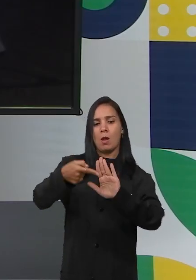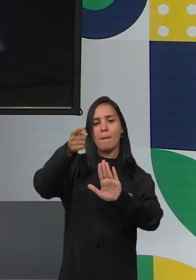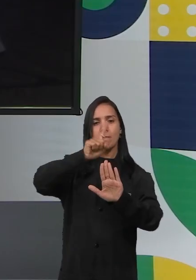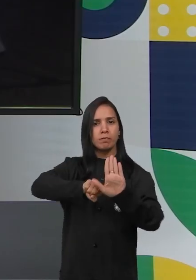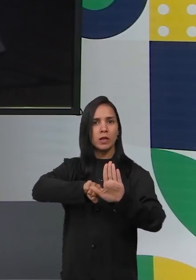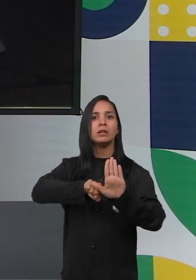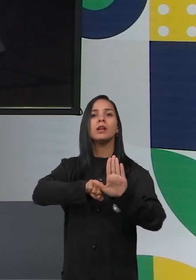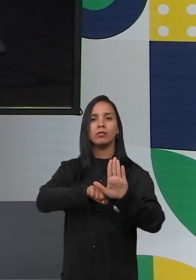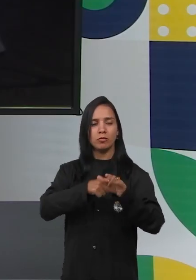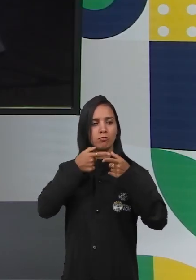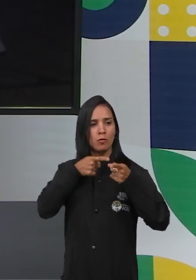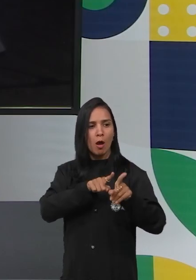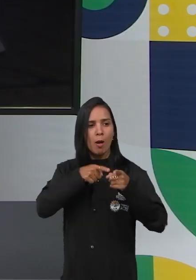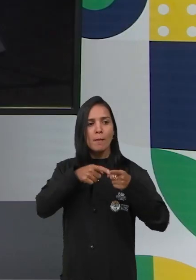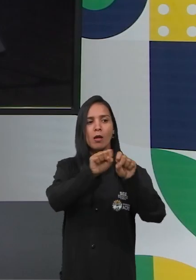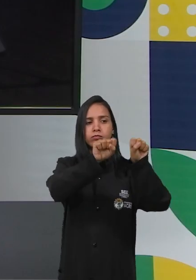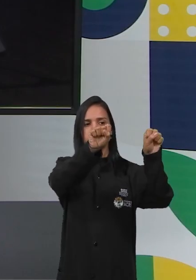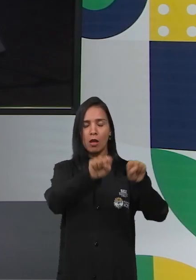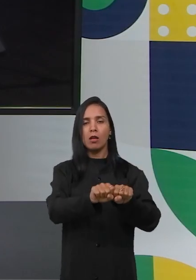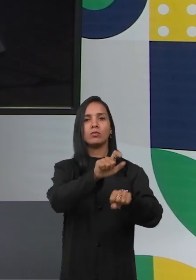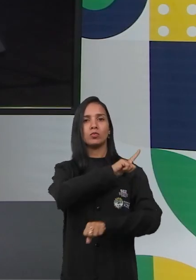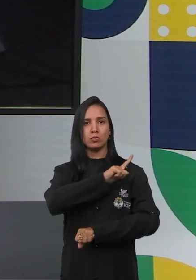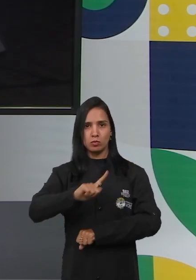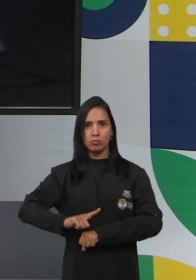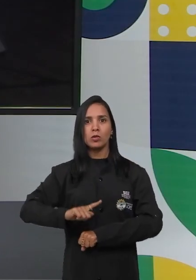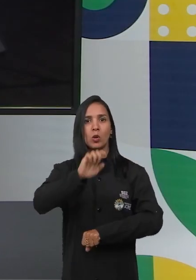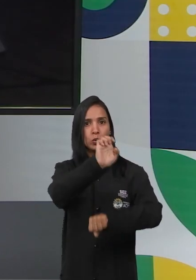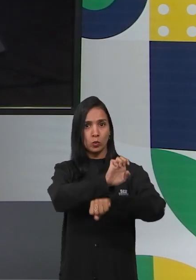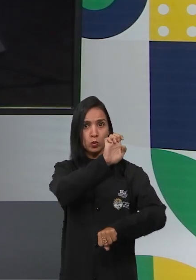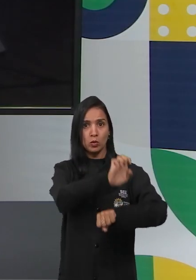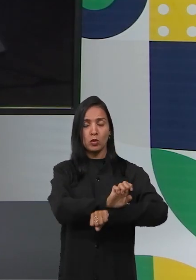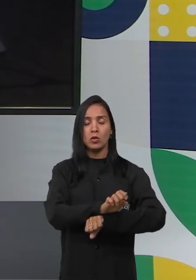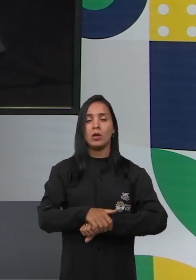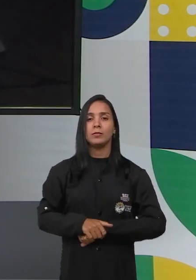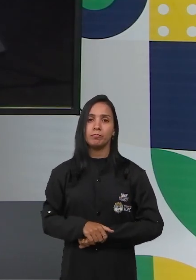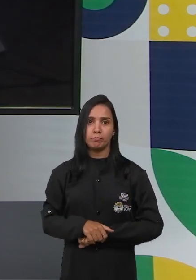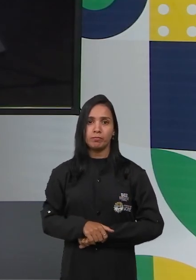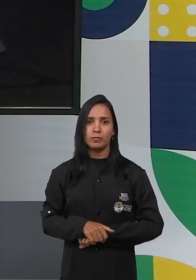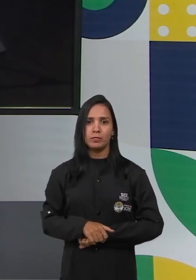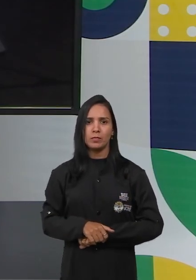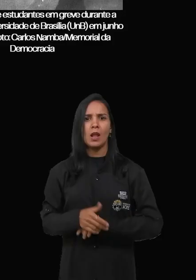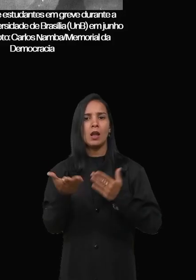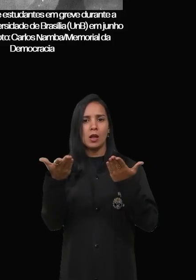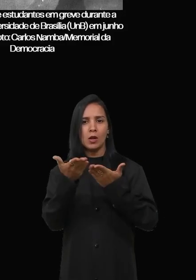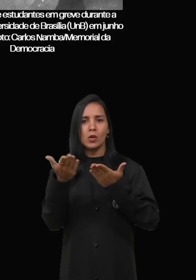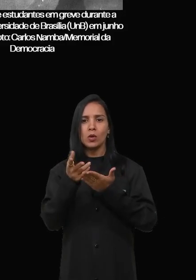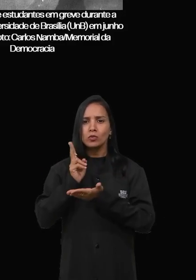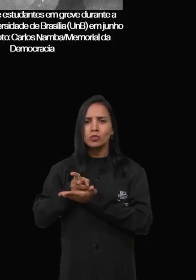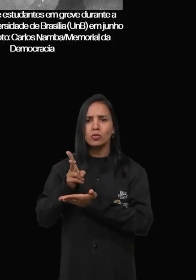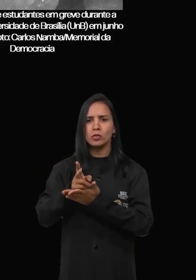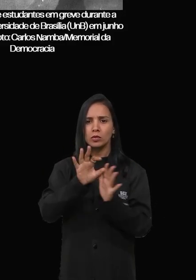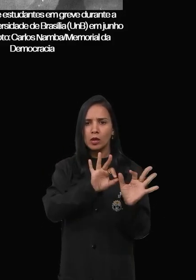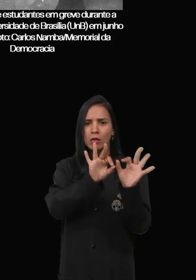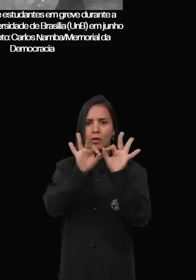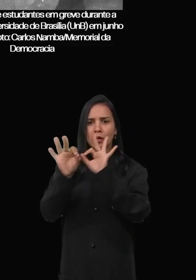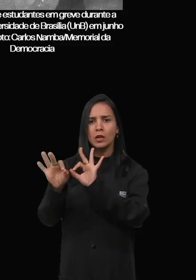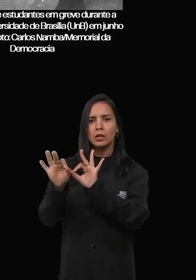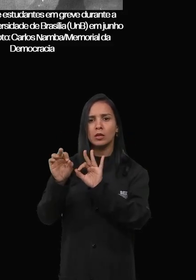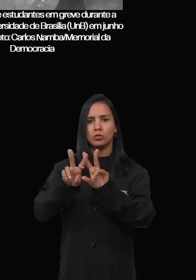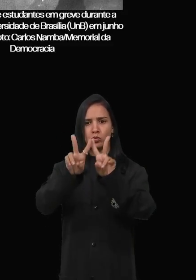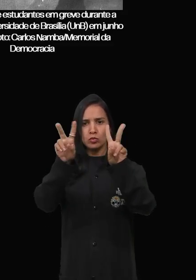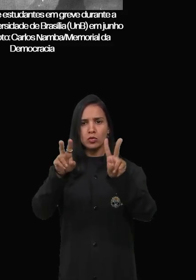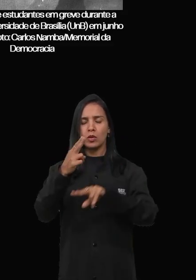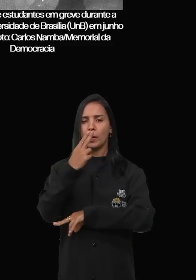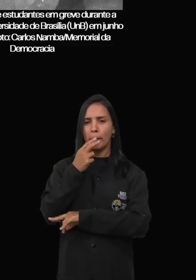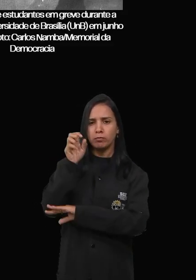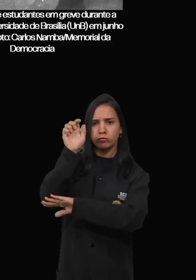fazer crítica ao sistema nesse período. Vamos ainda acompanhar sobre a ditadura militar, que a música